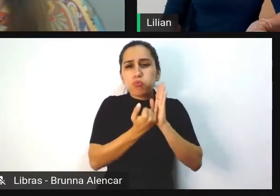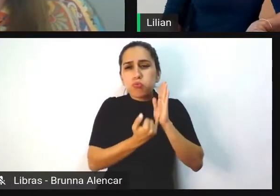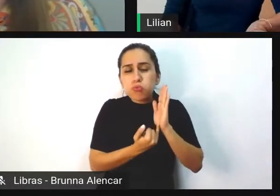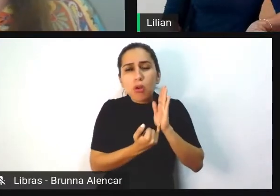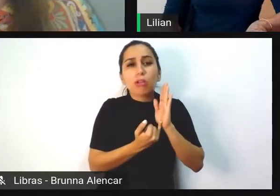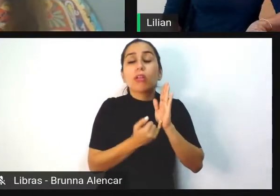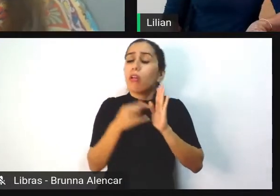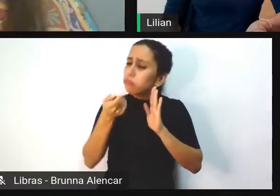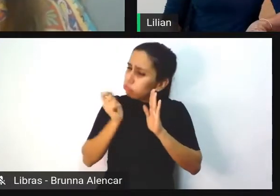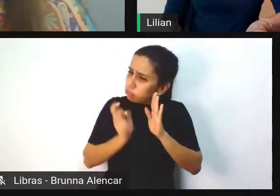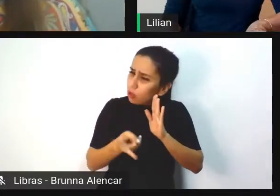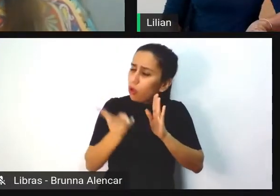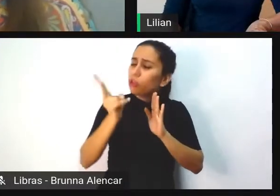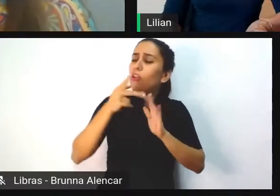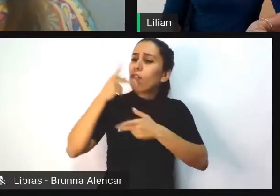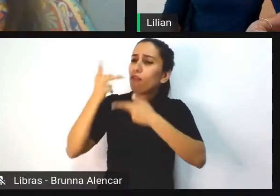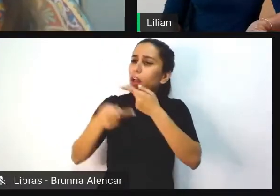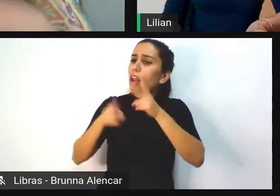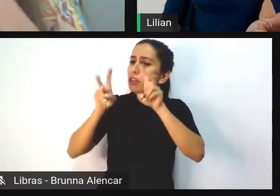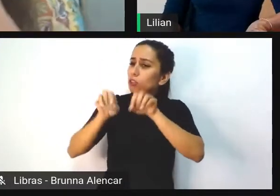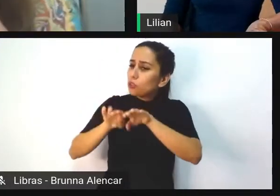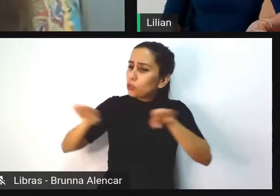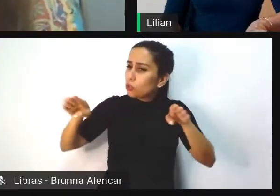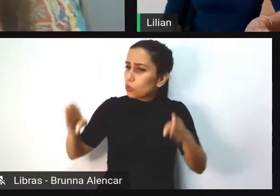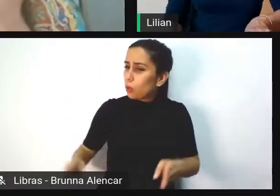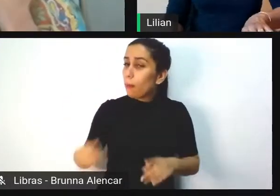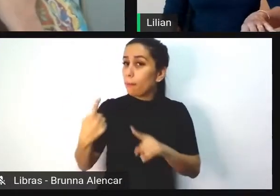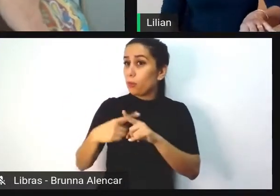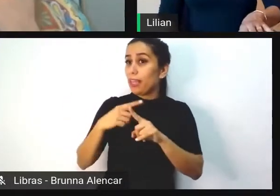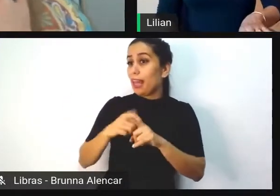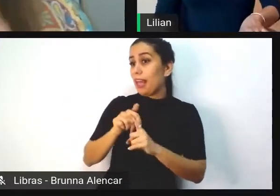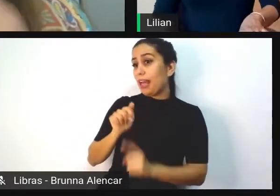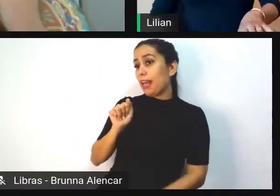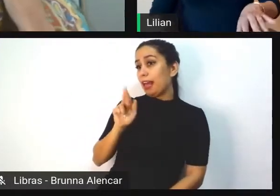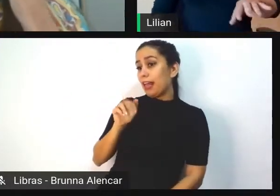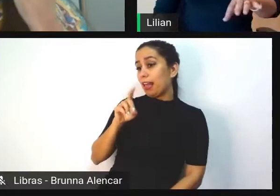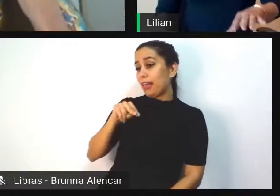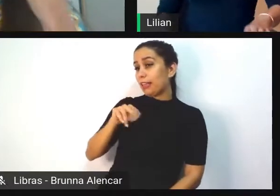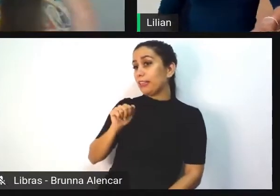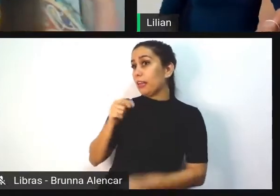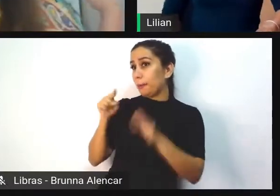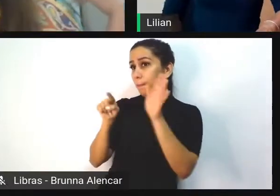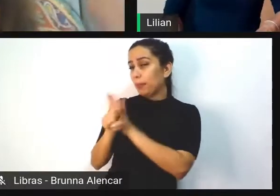a mesa, que é a pergunta da Adriana, sobre a adaptação da mesa.